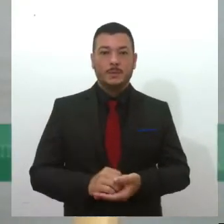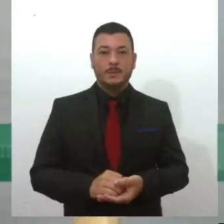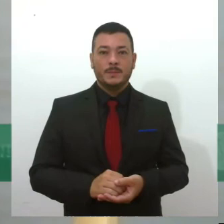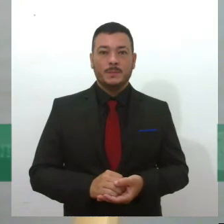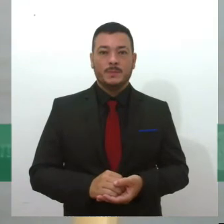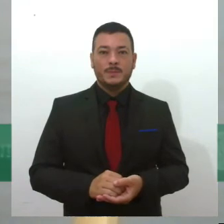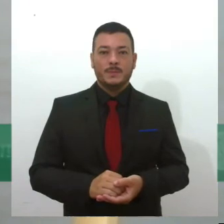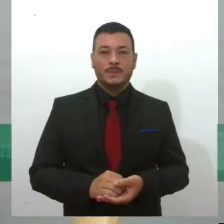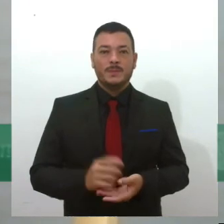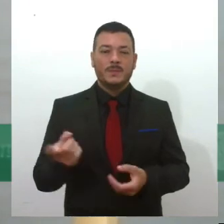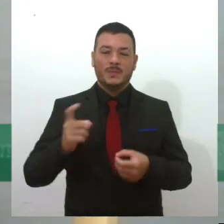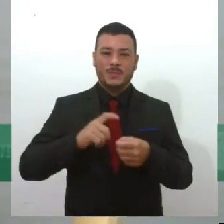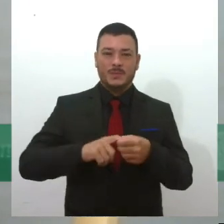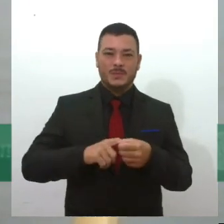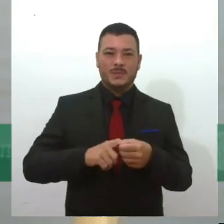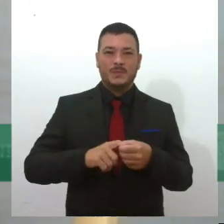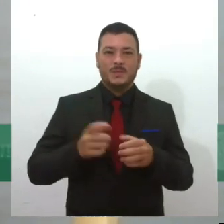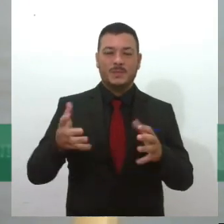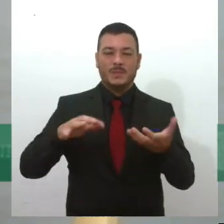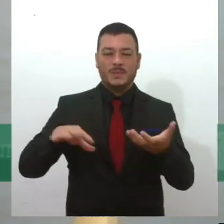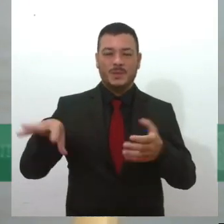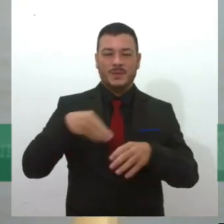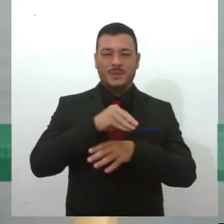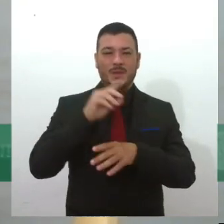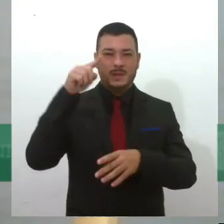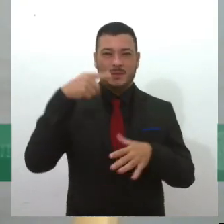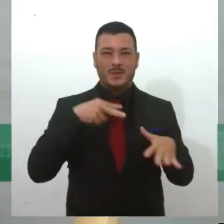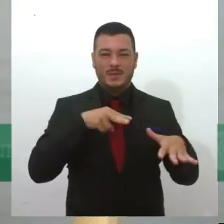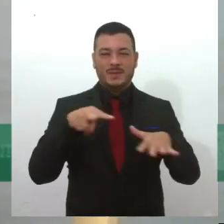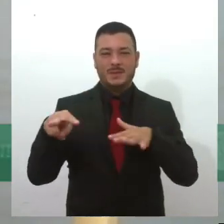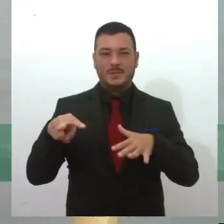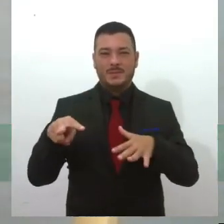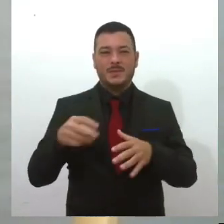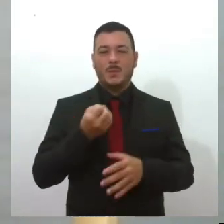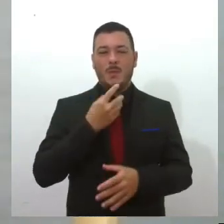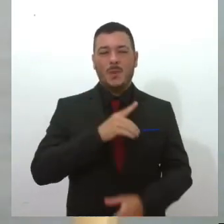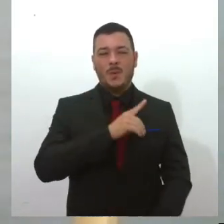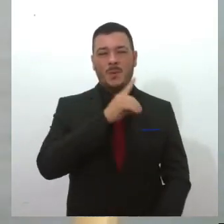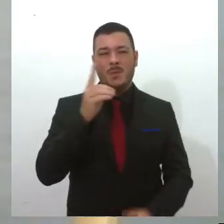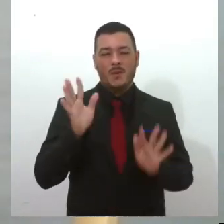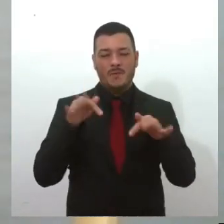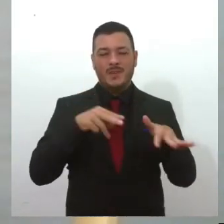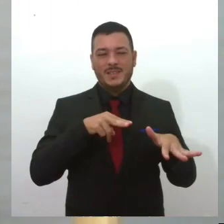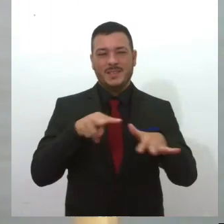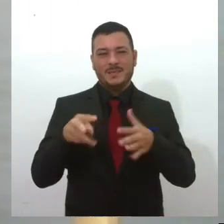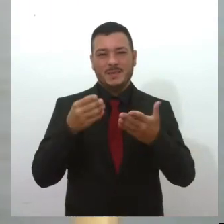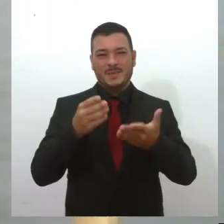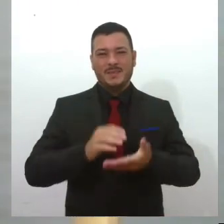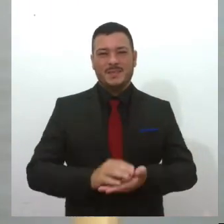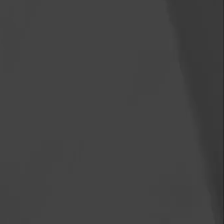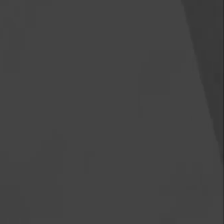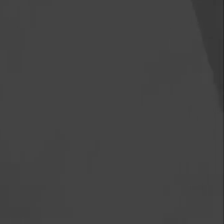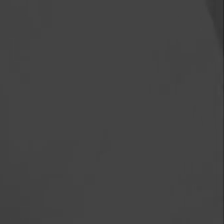988528774. Voltamos com o Congresso em Pauta na semana que vem. Um excelente aí finzinho de semana para você.